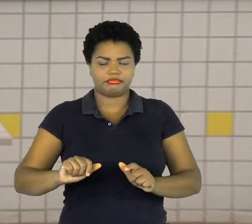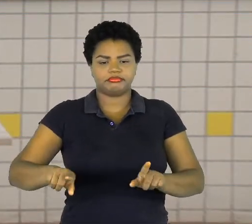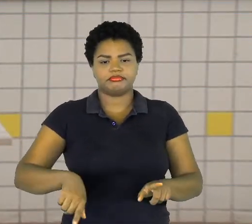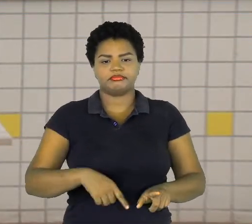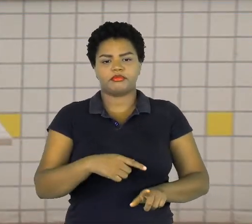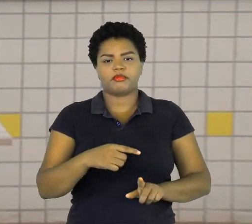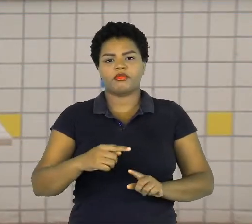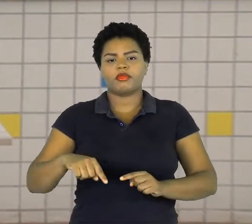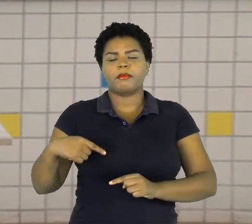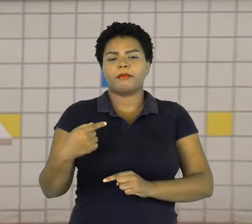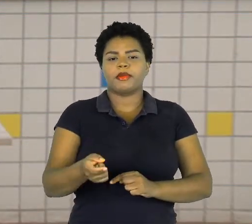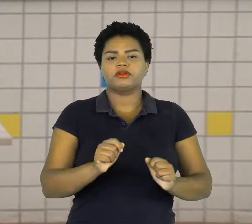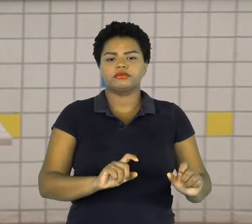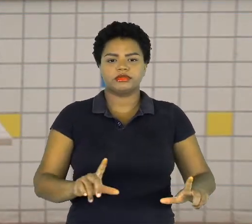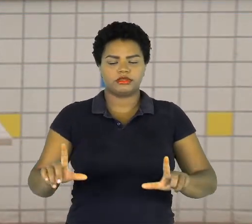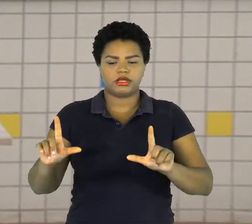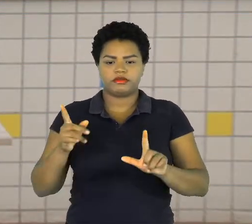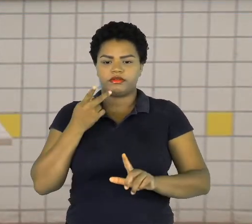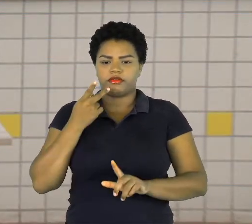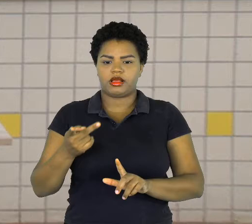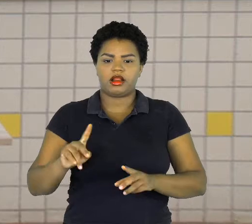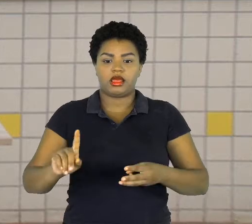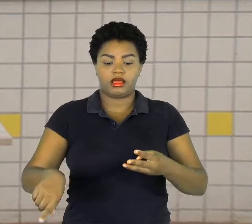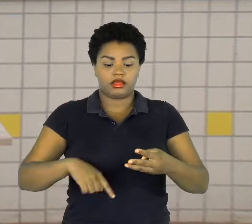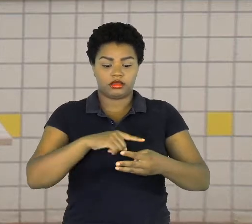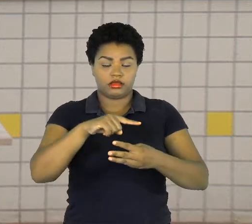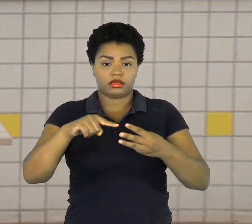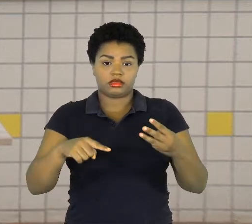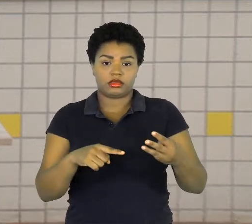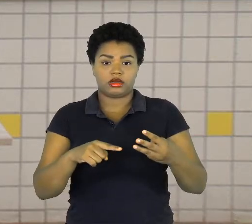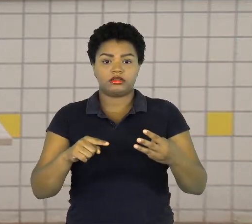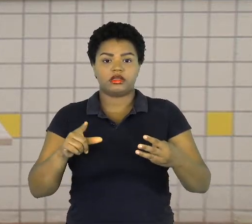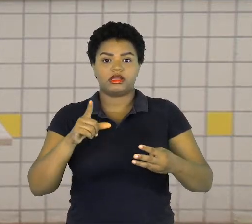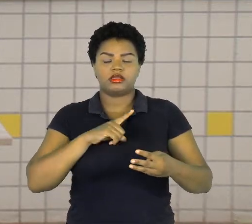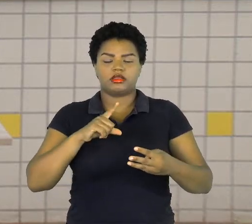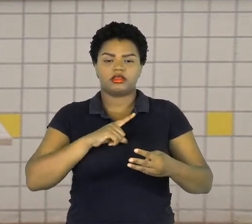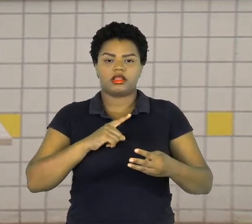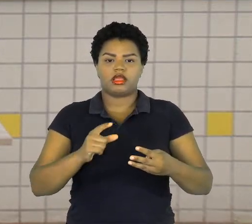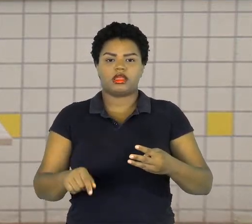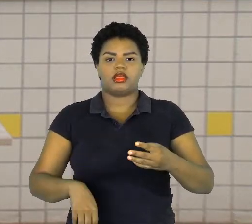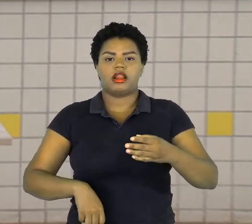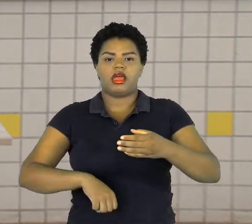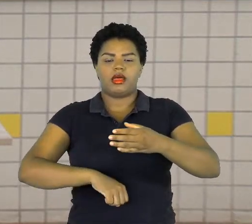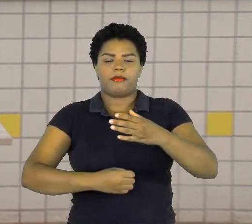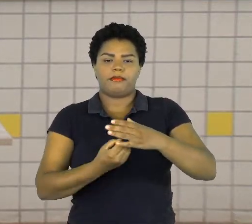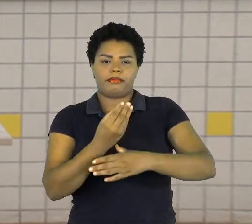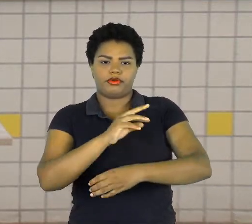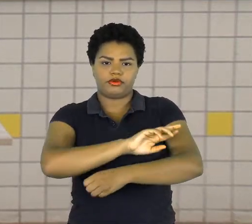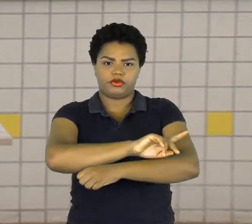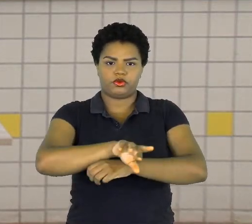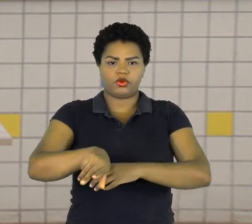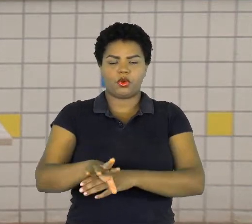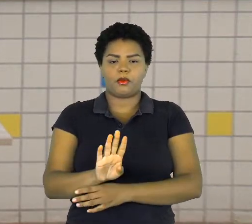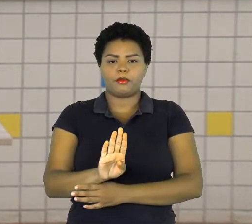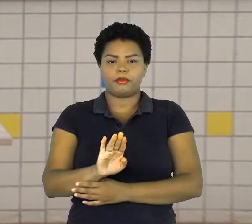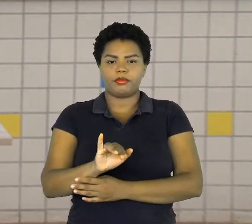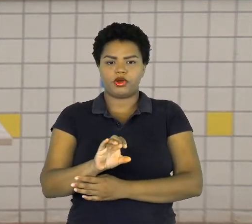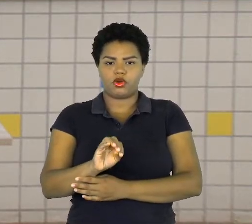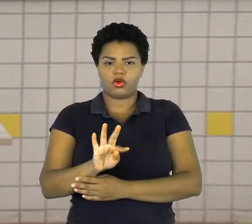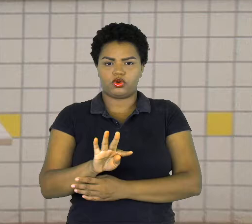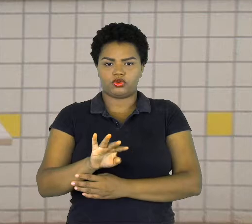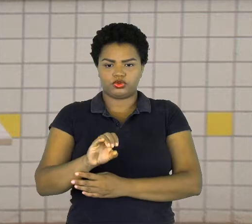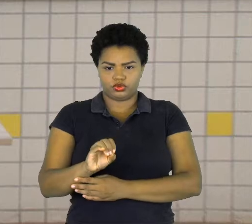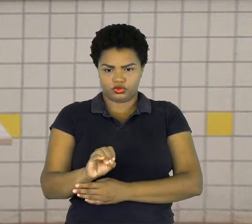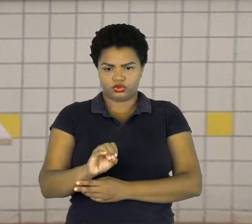Agora o slide vai falar de 3 fatores que tem a biodiversidade. São os fatores bióticos, os fatores